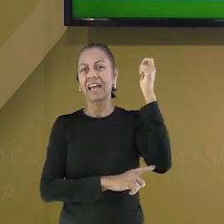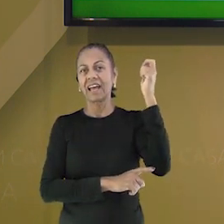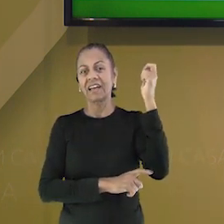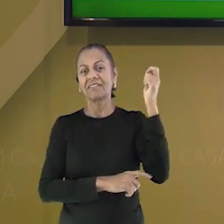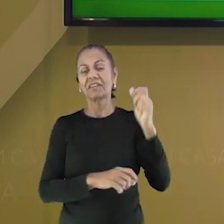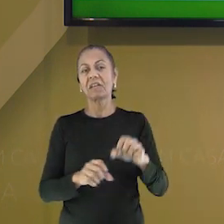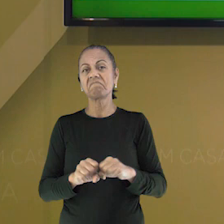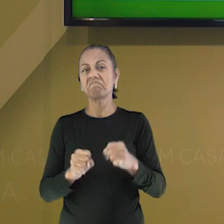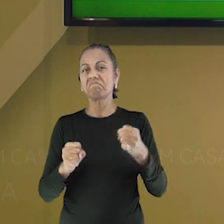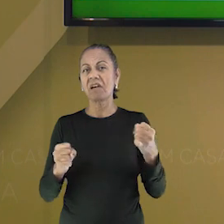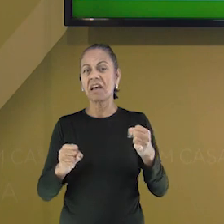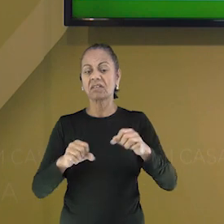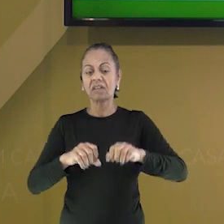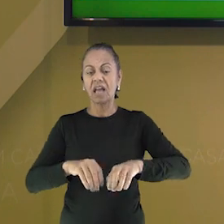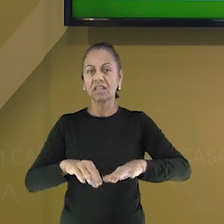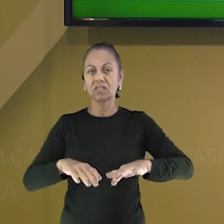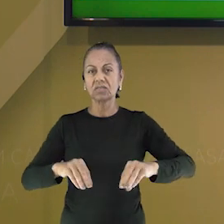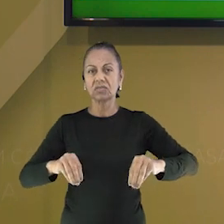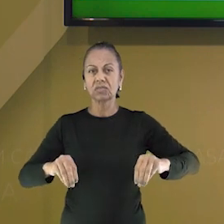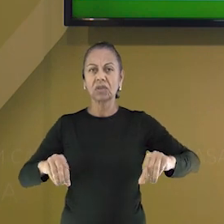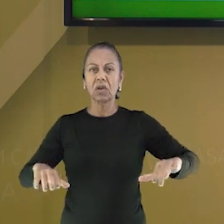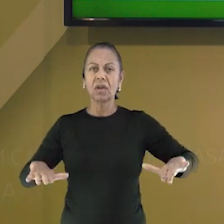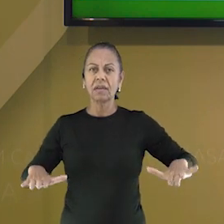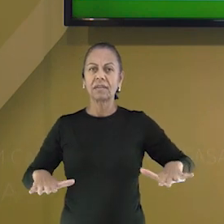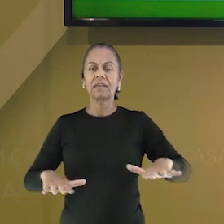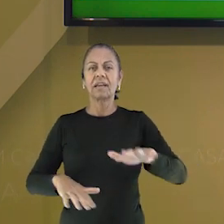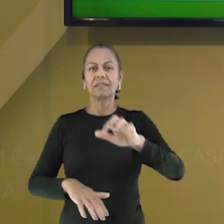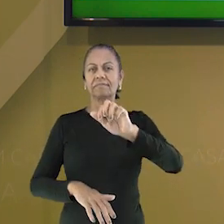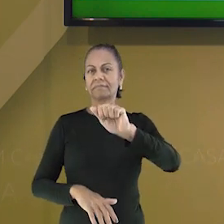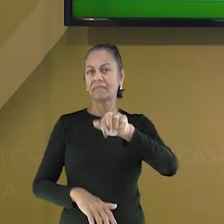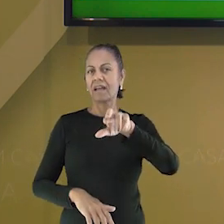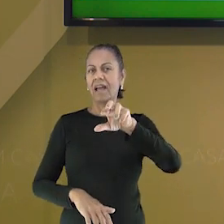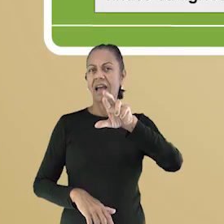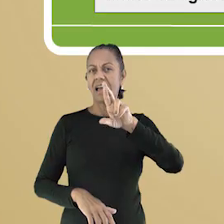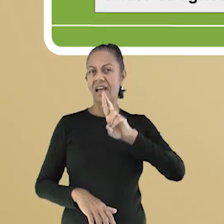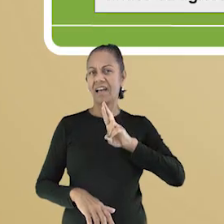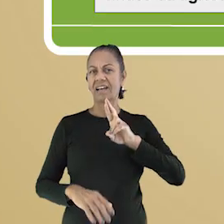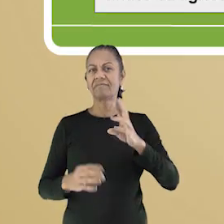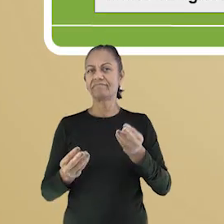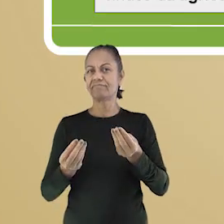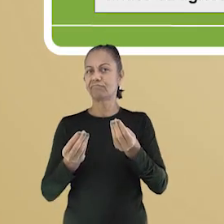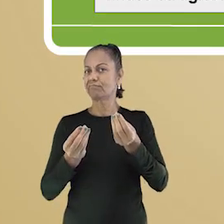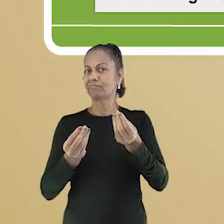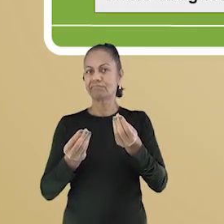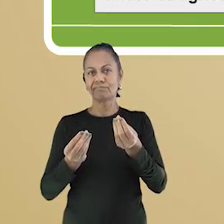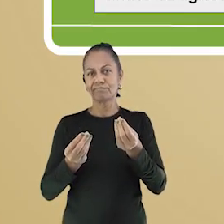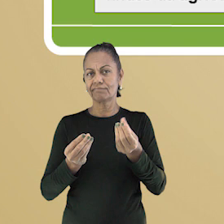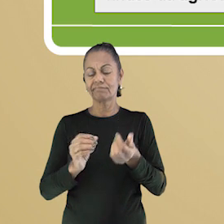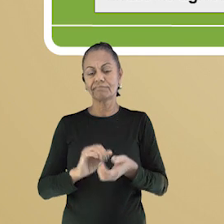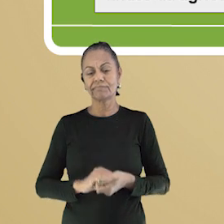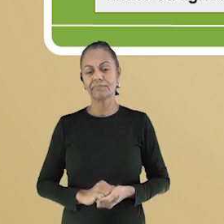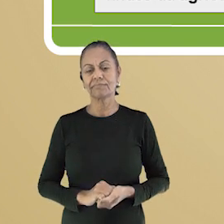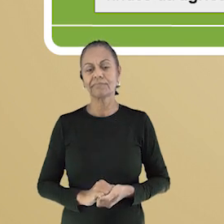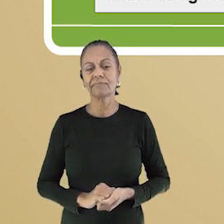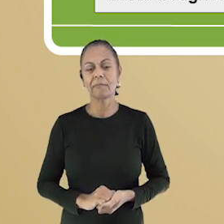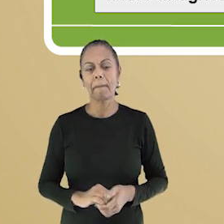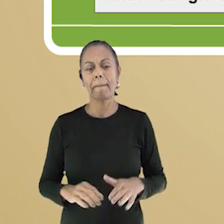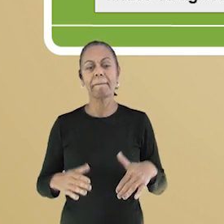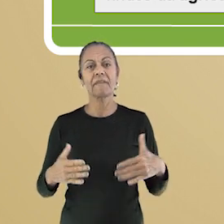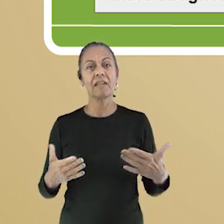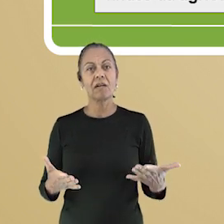diretos e indiretos aos solos, aos rios e à qualidade do ar também. Por fim, nós vimos